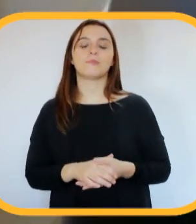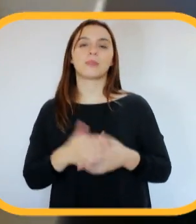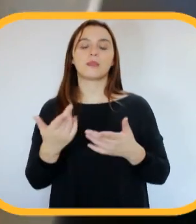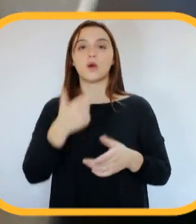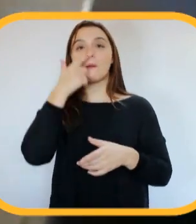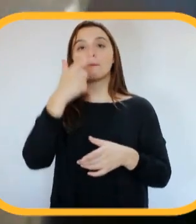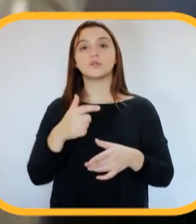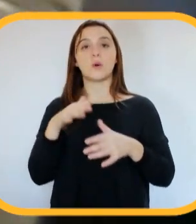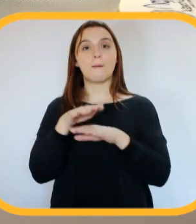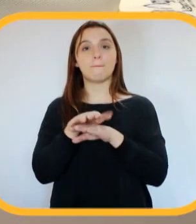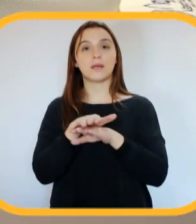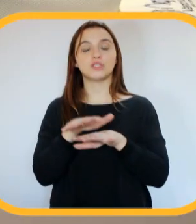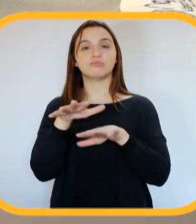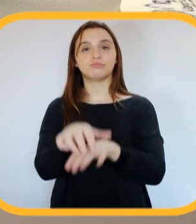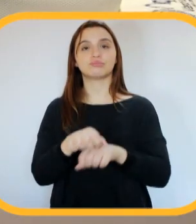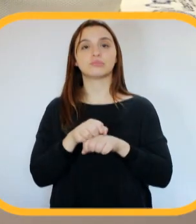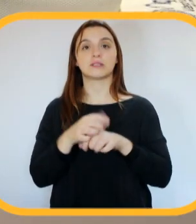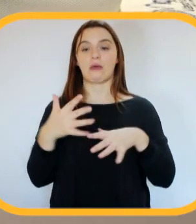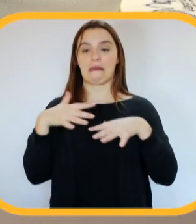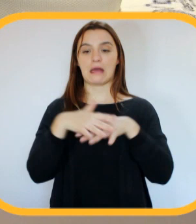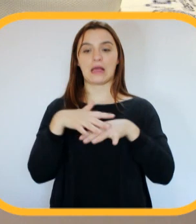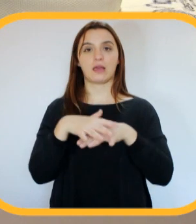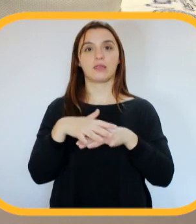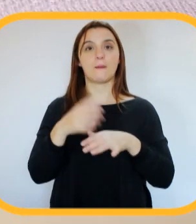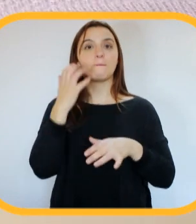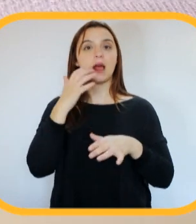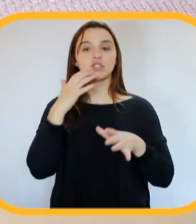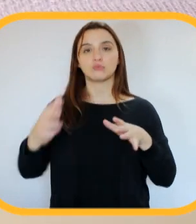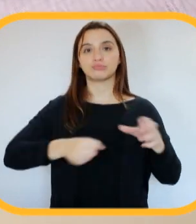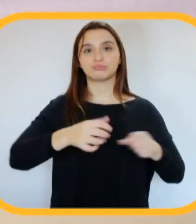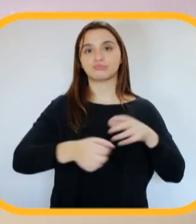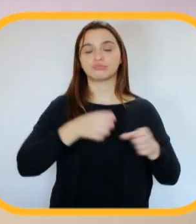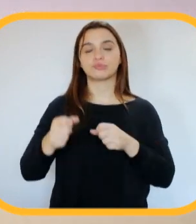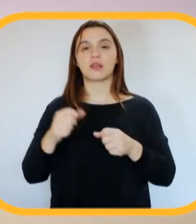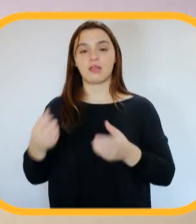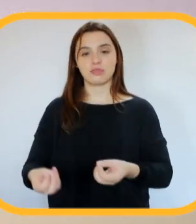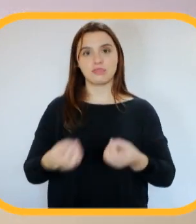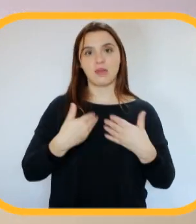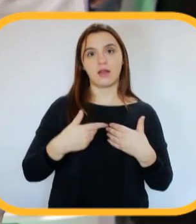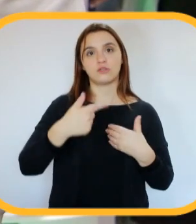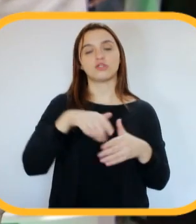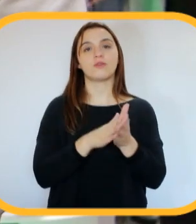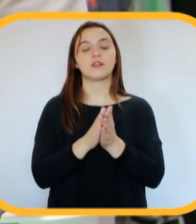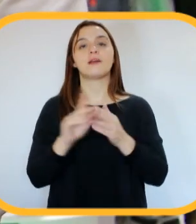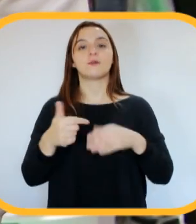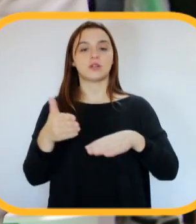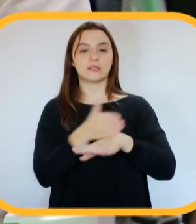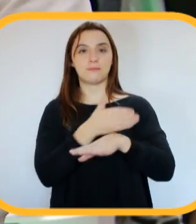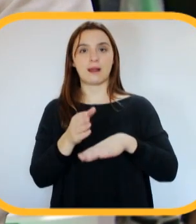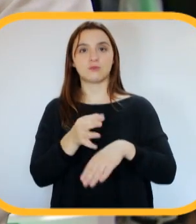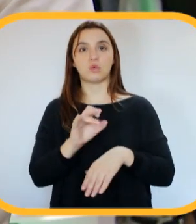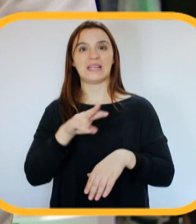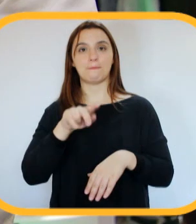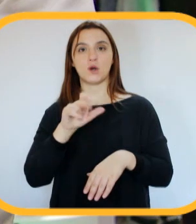com a ajuda dos pescadores, eles recolhem o plástico e as redes de pesca e entregam-nos para nós as utilizarmos. Depois desse processo, nós temos que